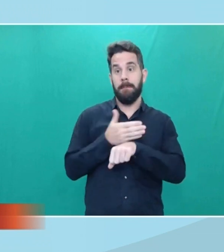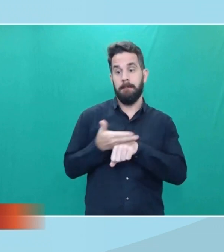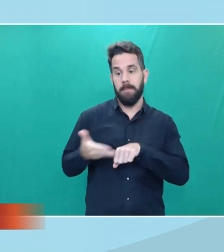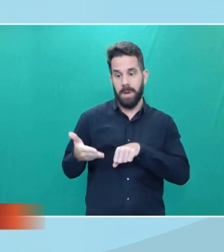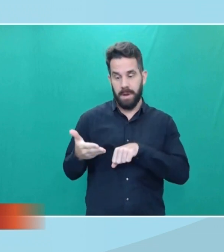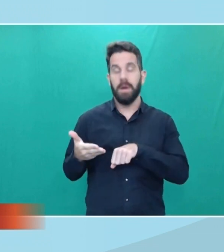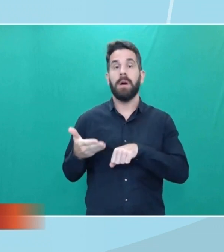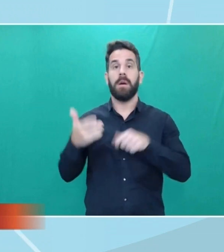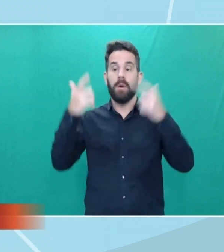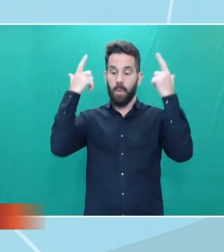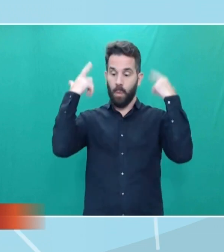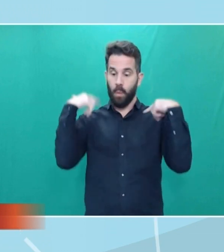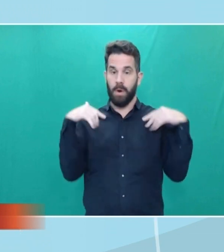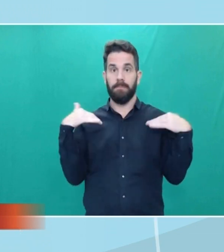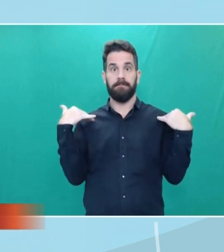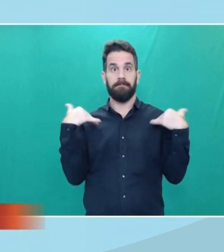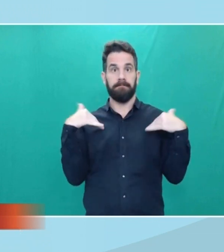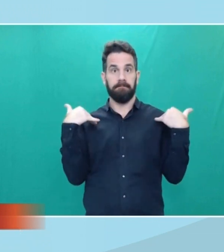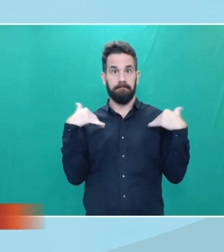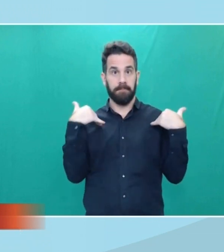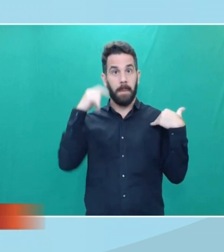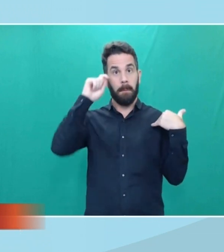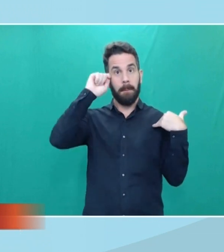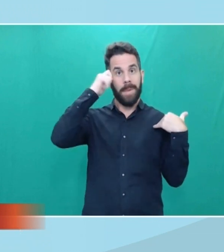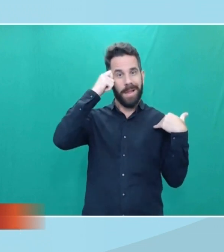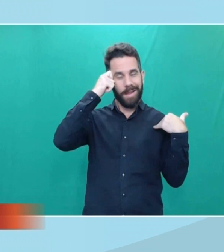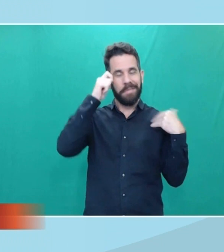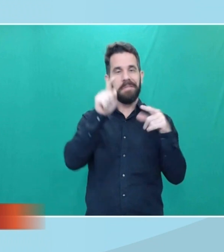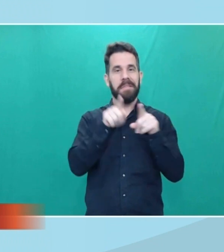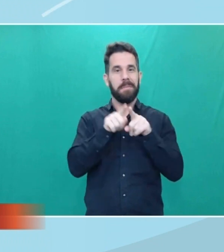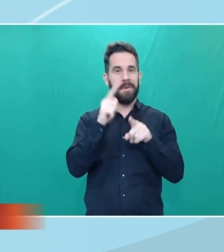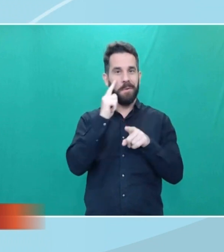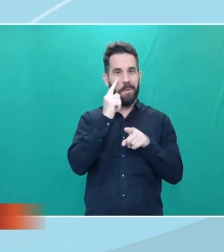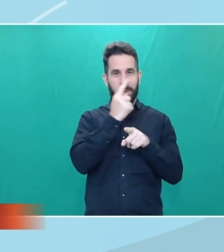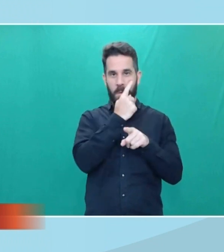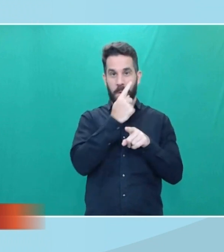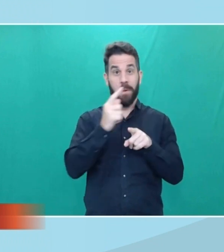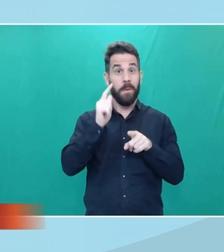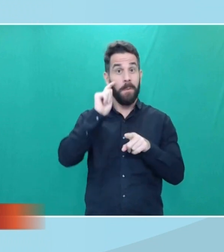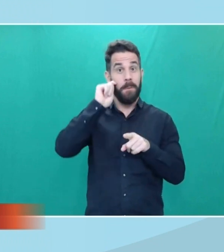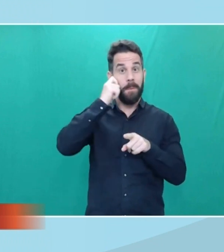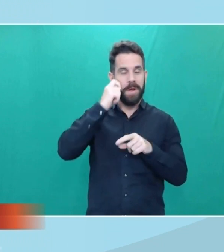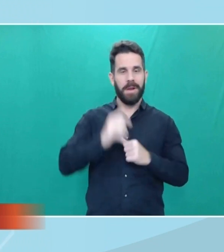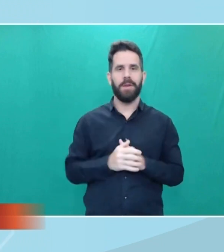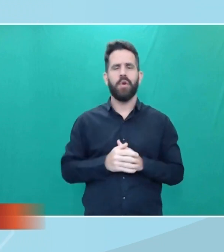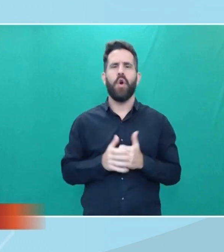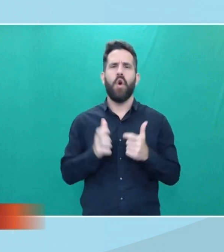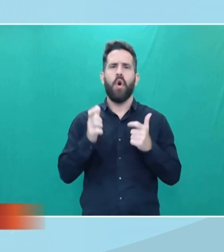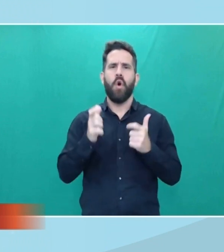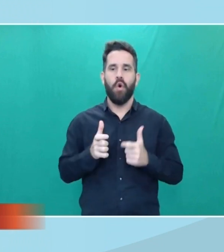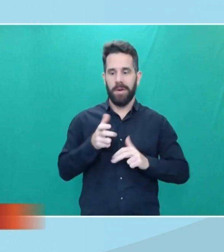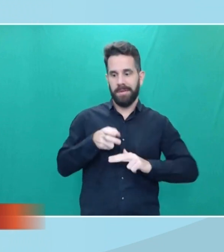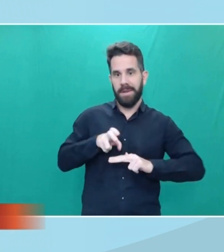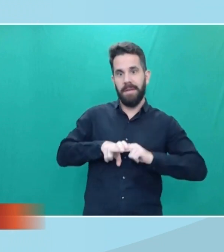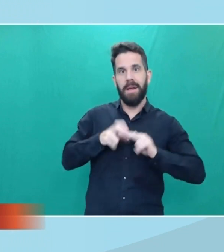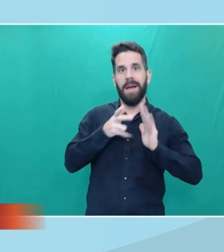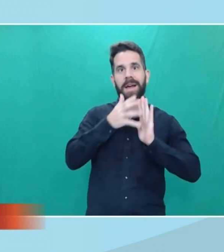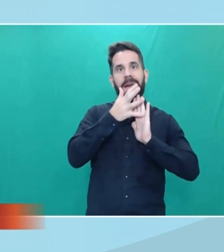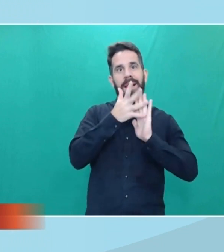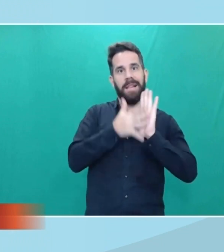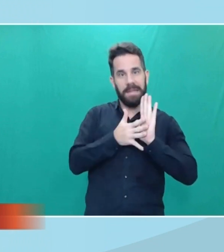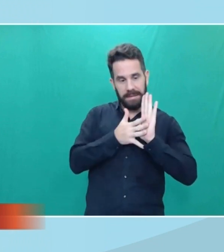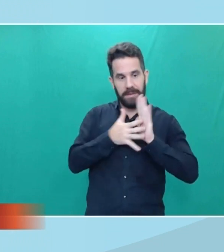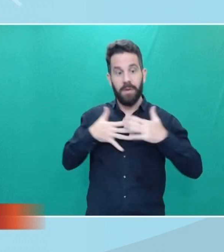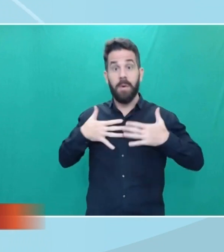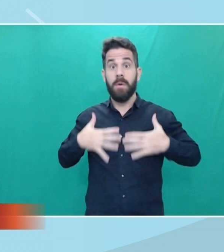na altura dos ombros, olhos também escuros. Estou sentada na redação da TV UFG e visto uma roupa